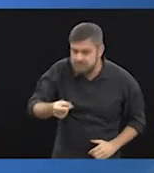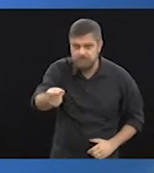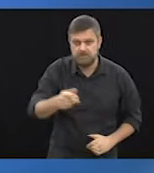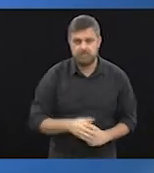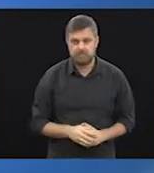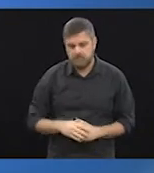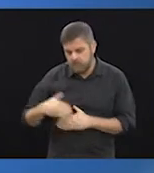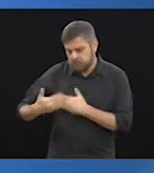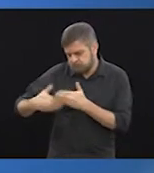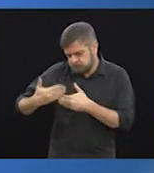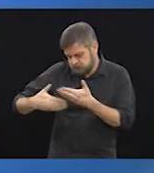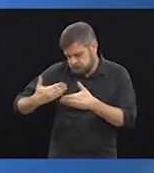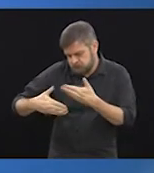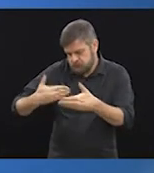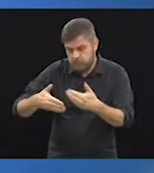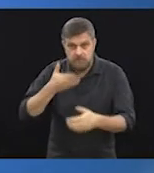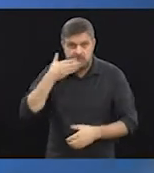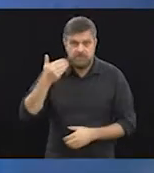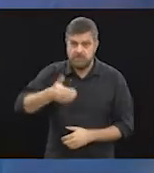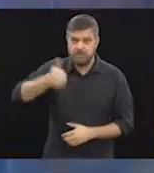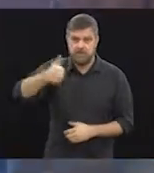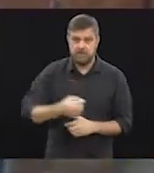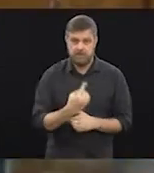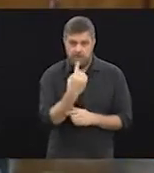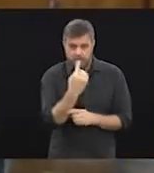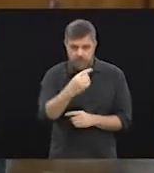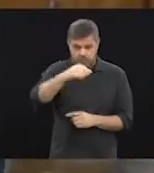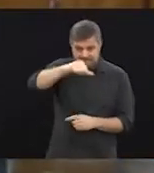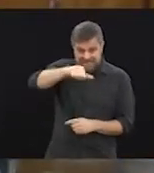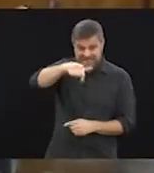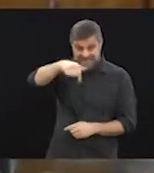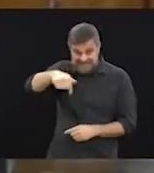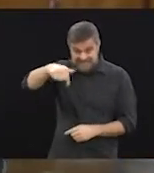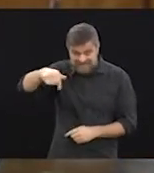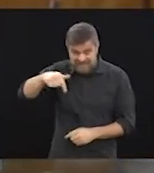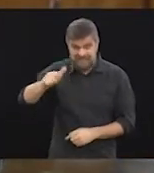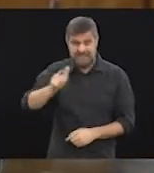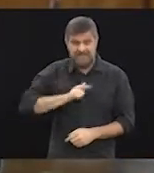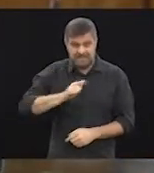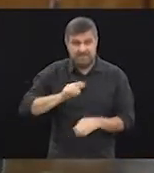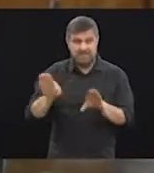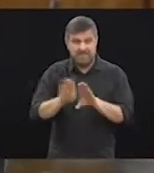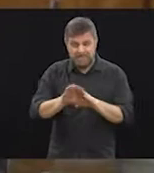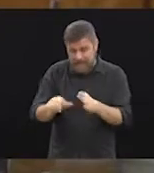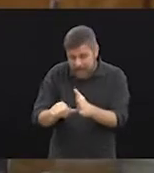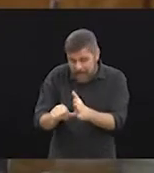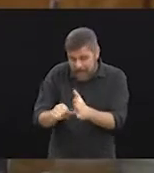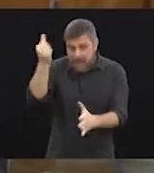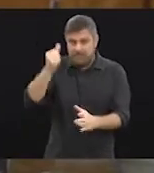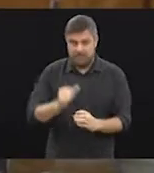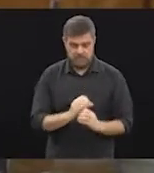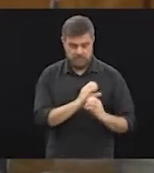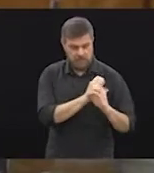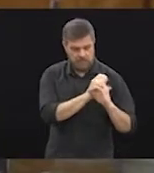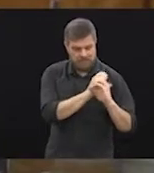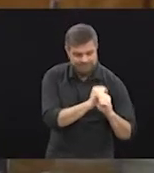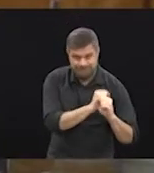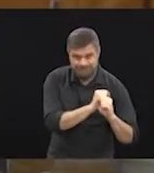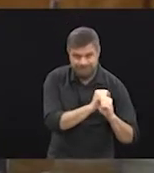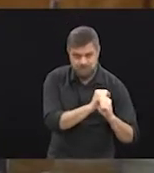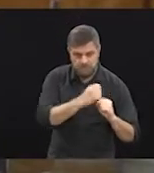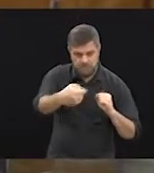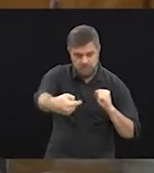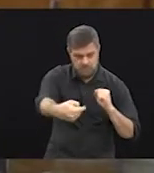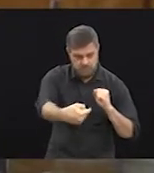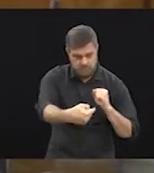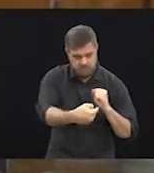a morte do paciente. E a coisa foi, a partir daí, melhorando. Em 1977, nós tivemos a primeira desobstrução